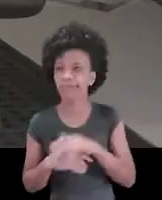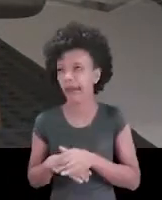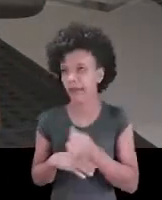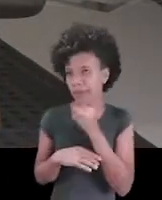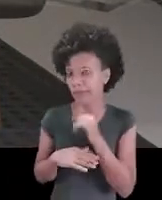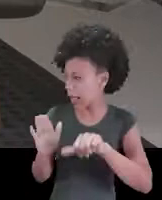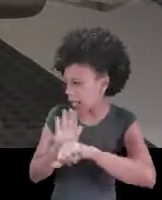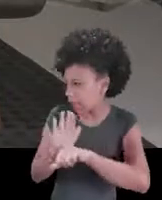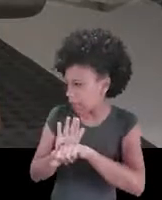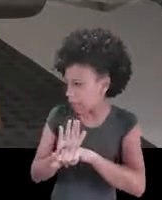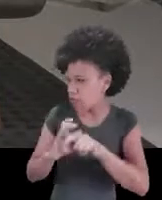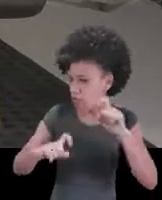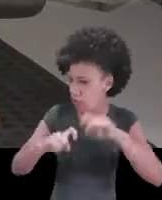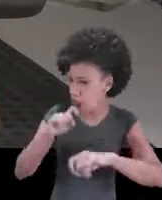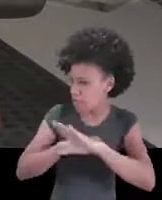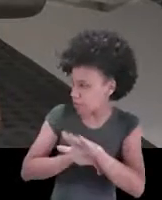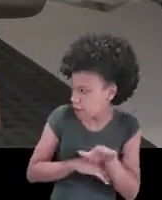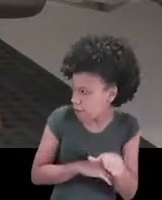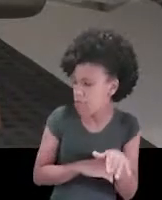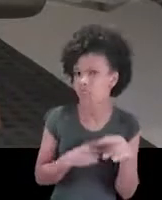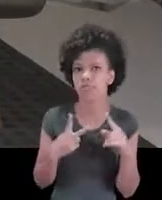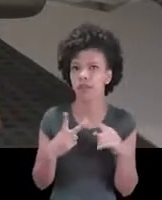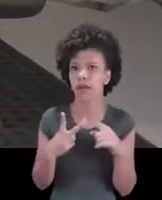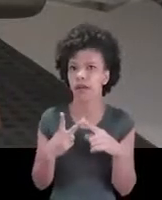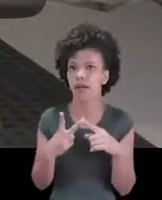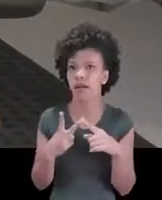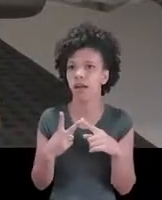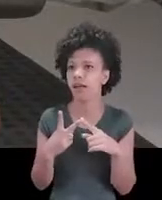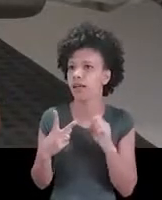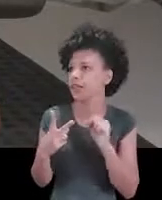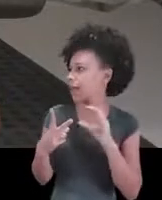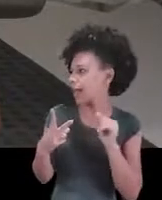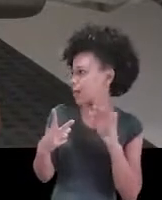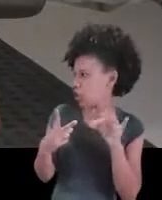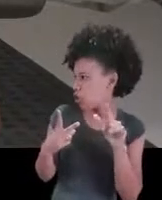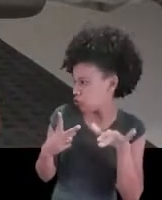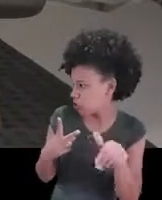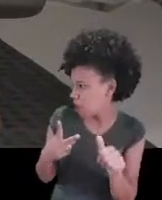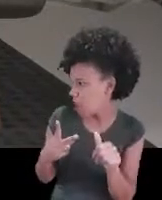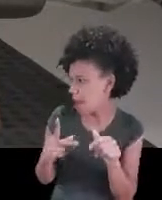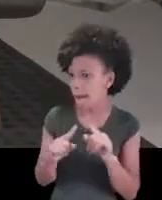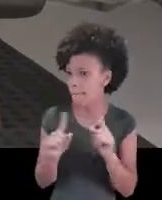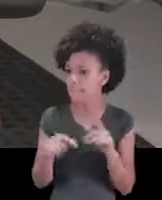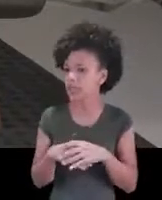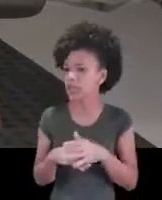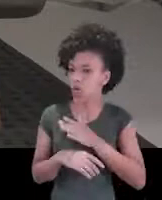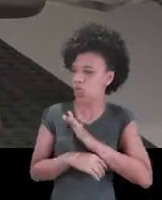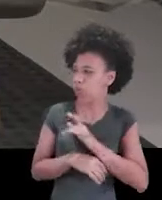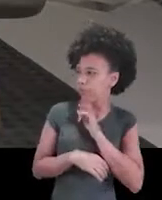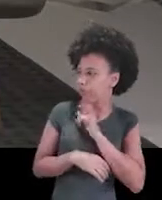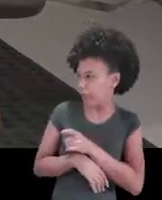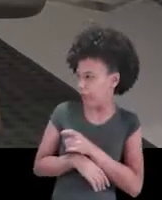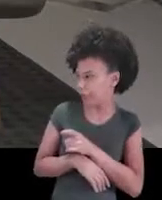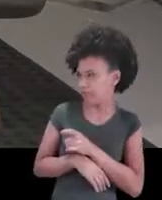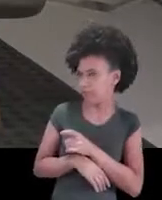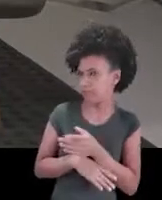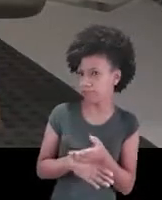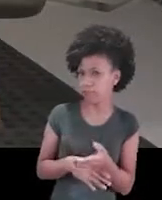filia isso daqui de sei lá escatologia tá e eu não quero que ninguém que